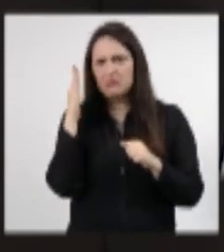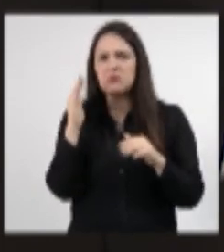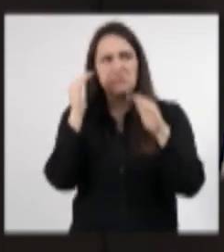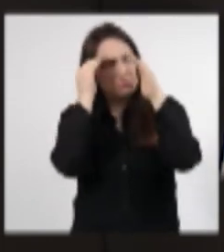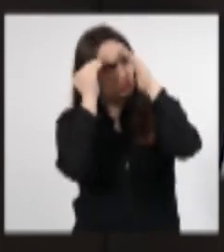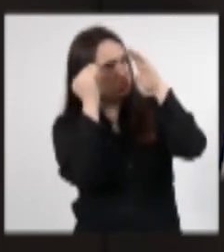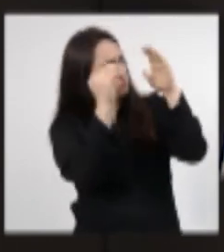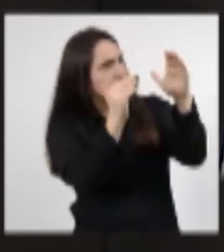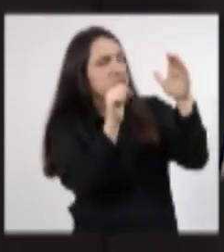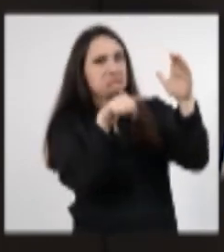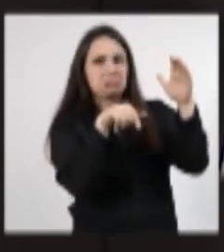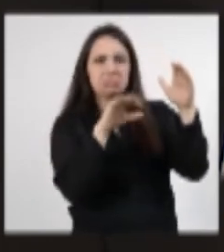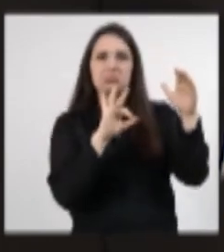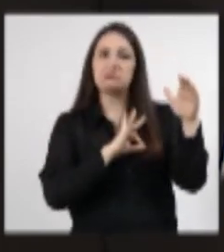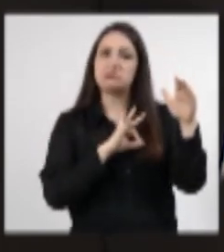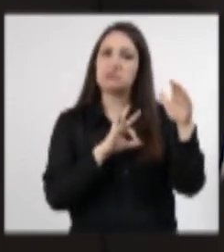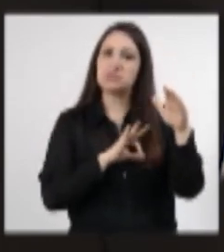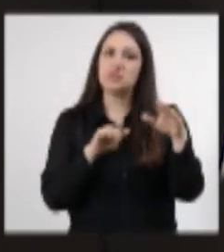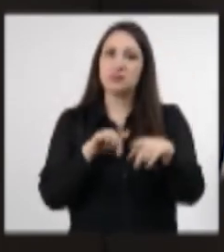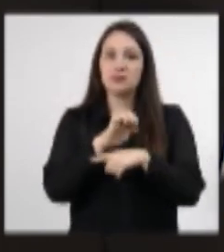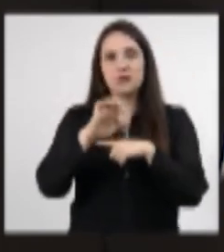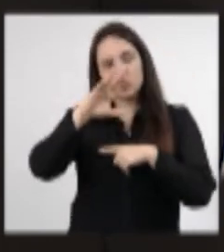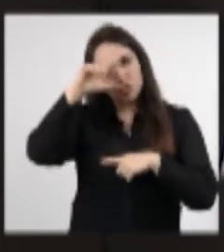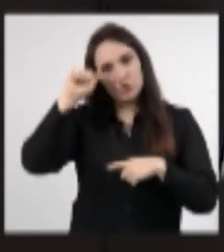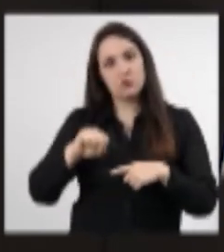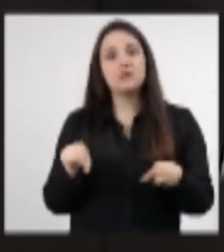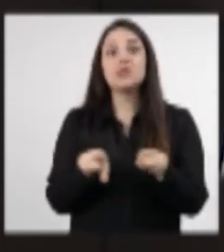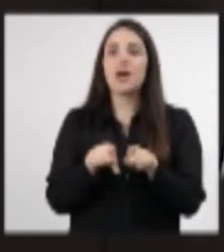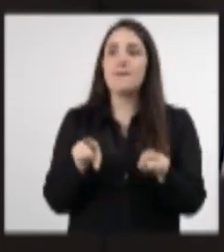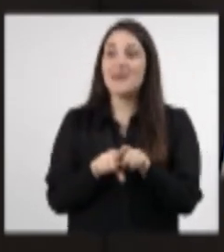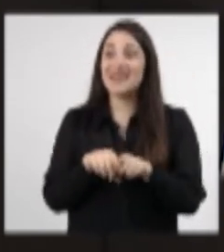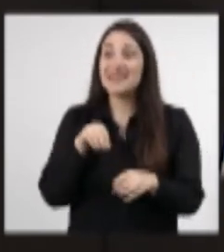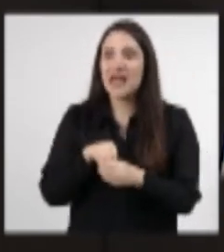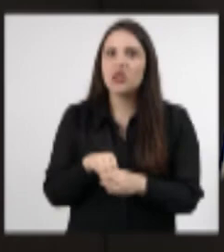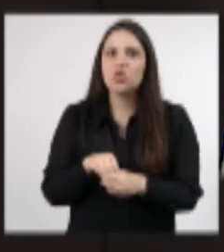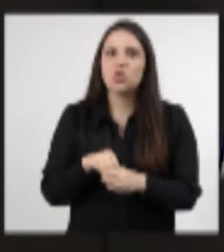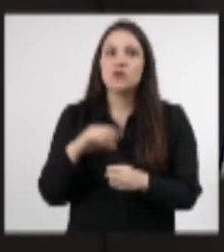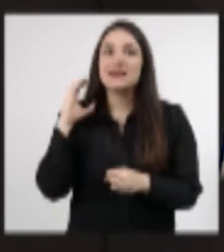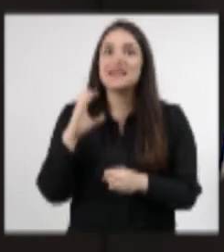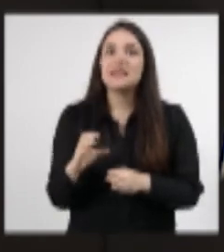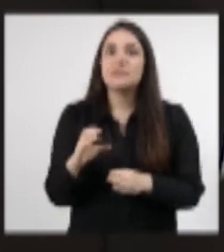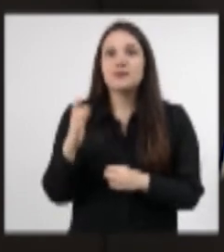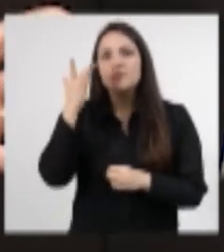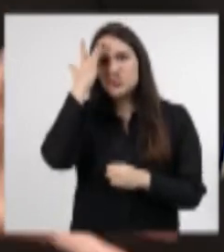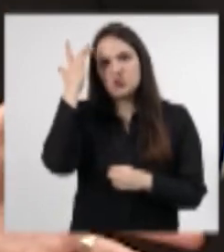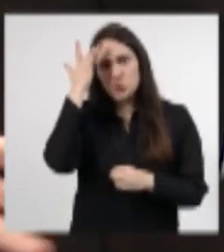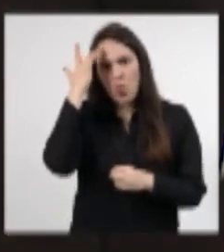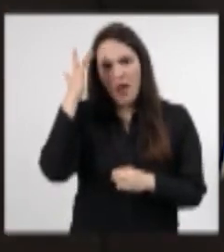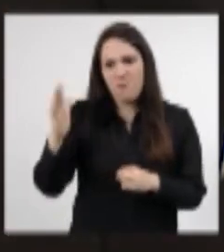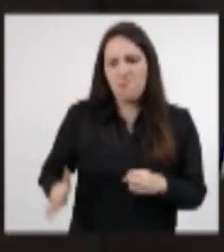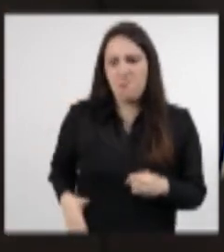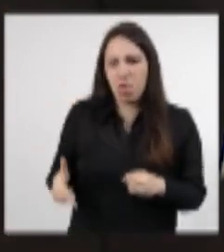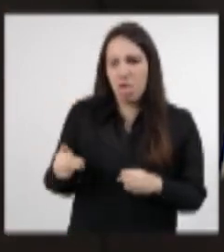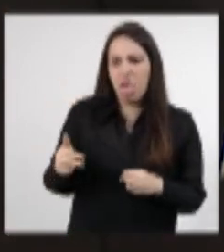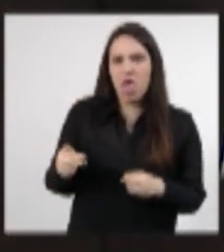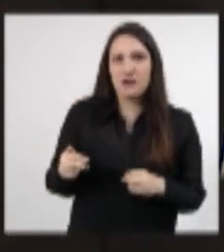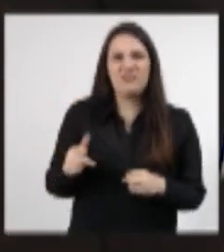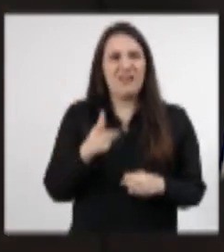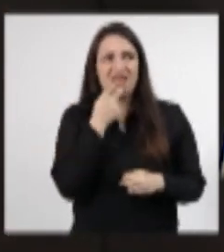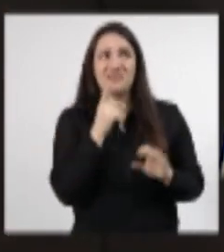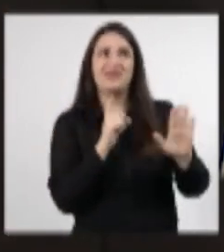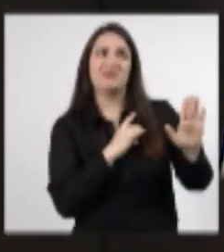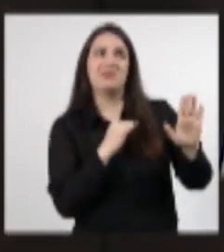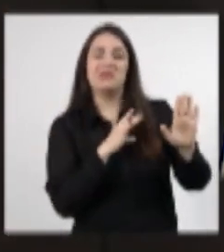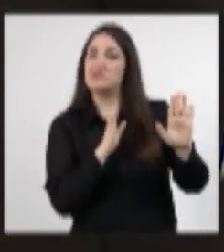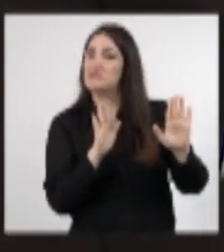o respeito, a imagem da nossa polícia, e também há repercussão no meio criminoso, ou seja, não venham para o Mato Grosso do Sul,